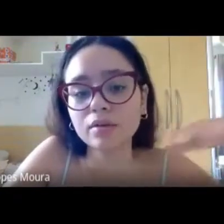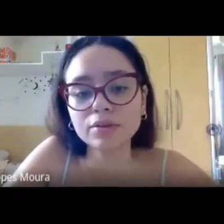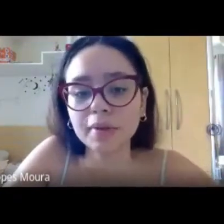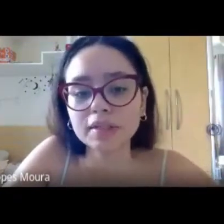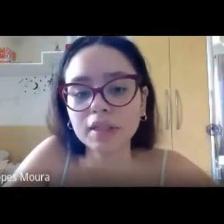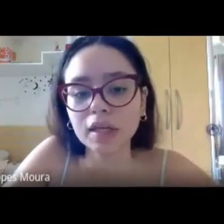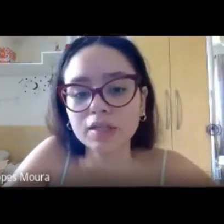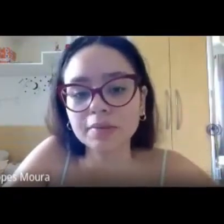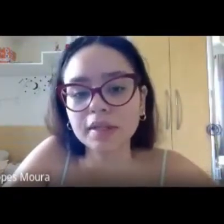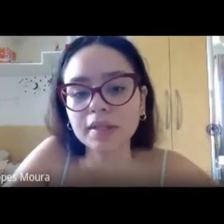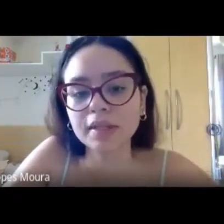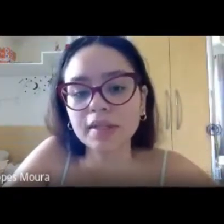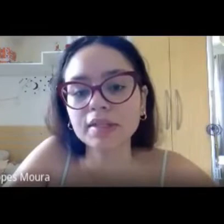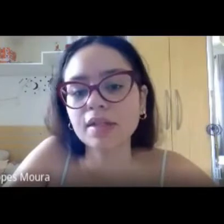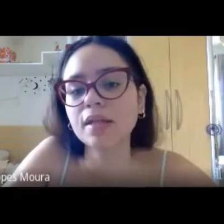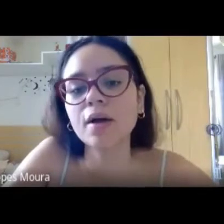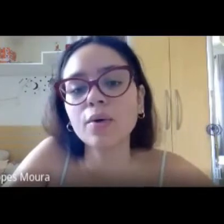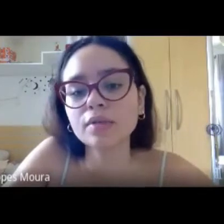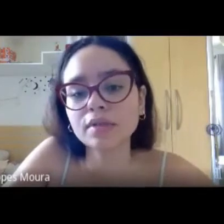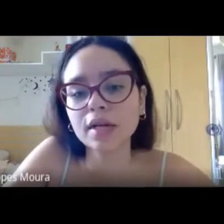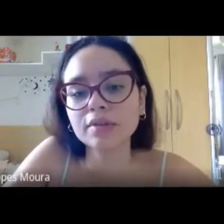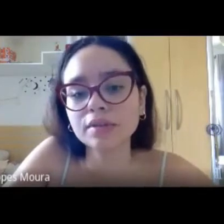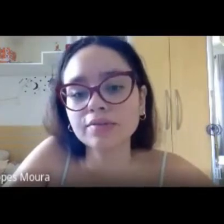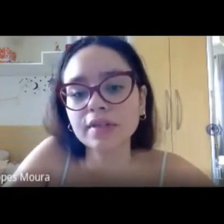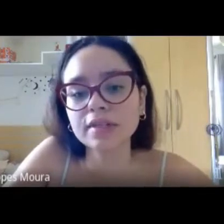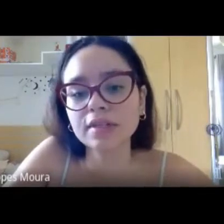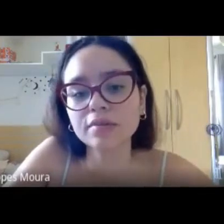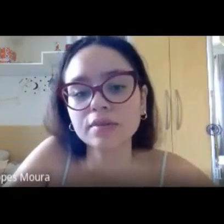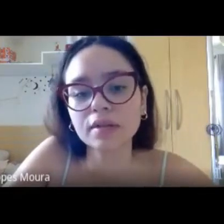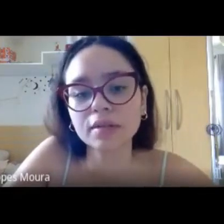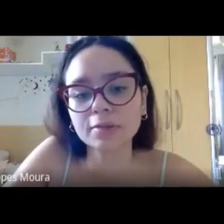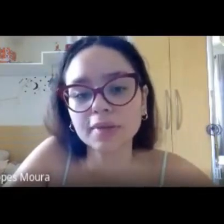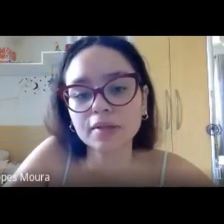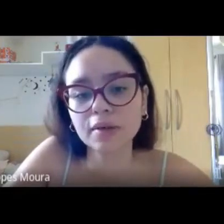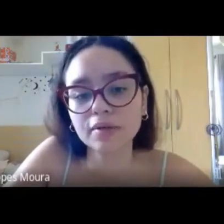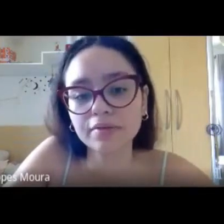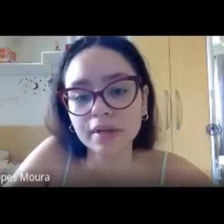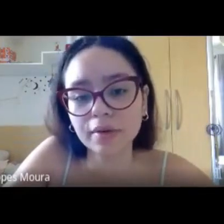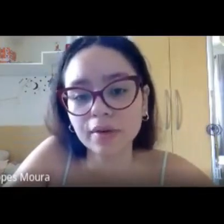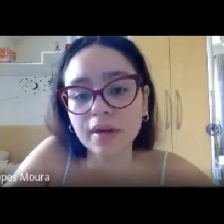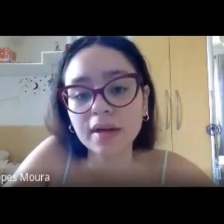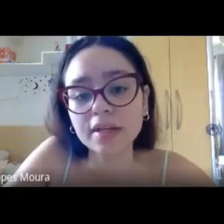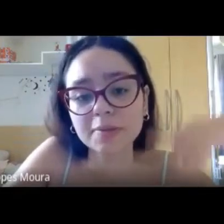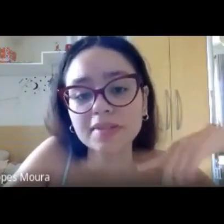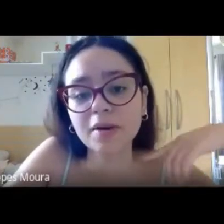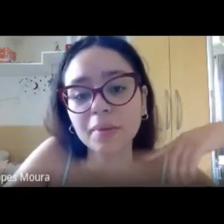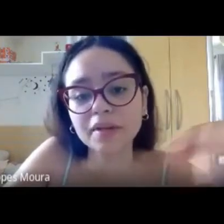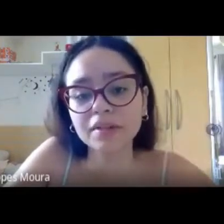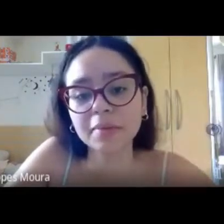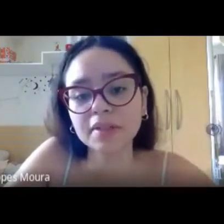em todos os pacientes para descartar outras causas de infecção do trato respiratório inferior,